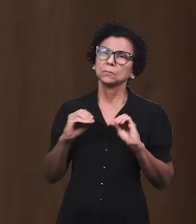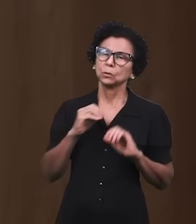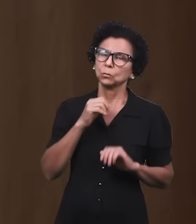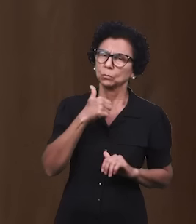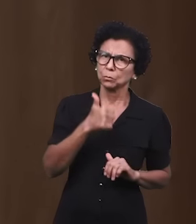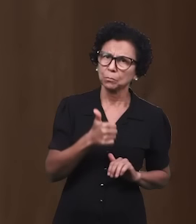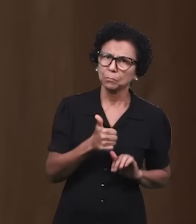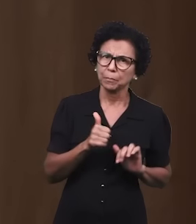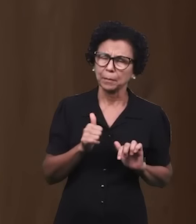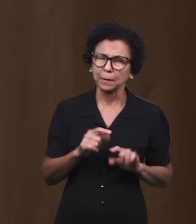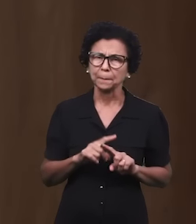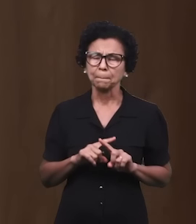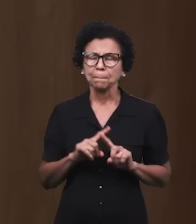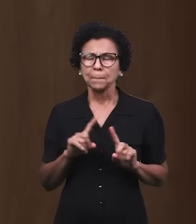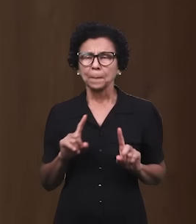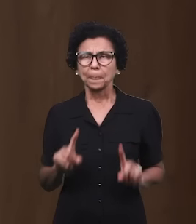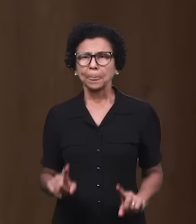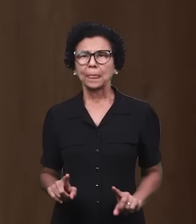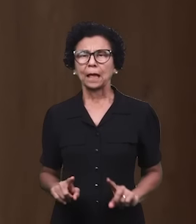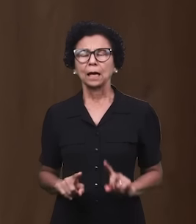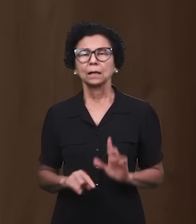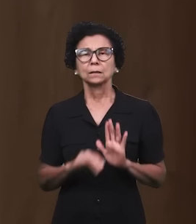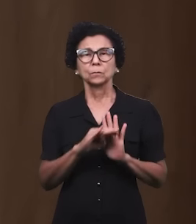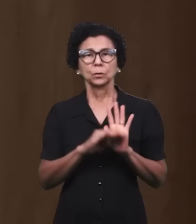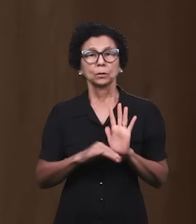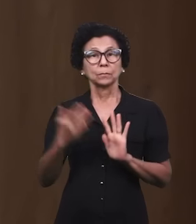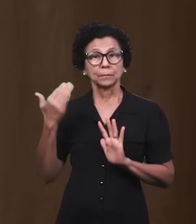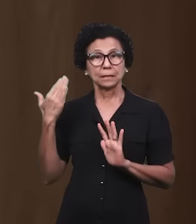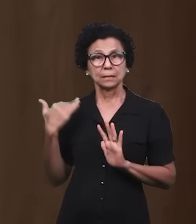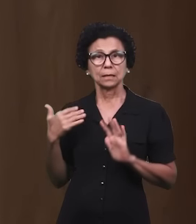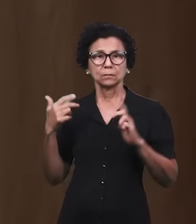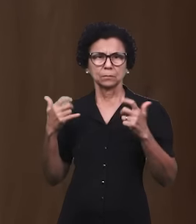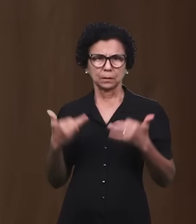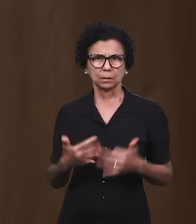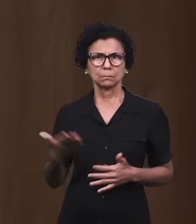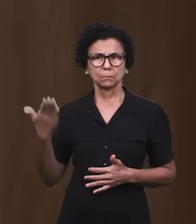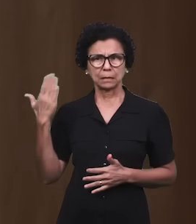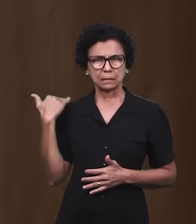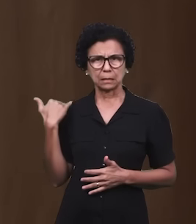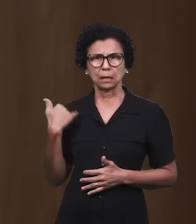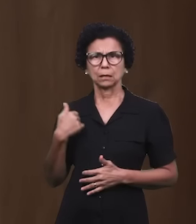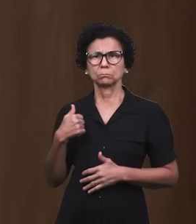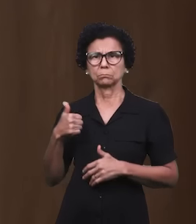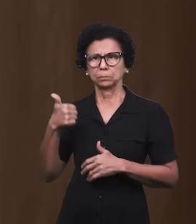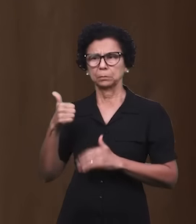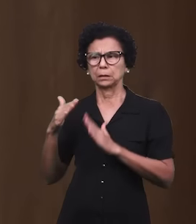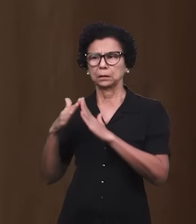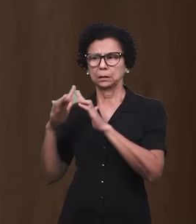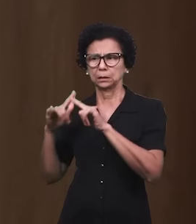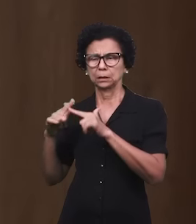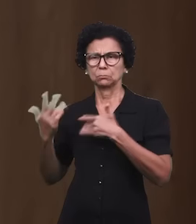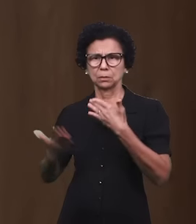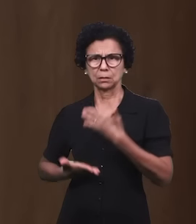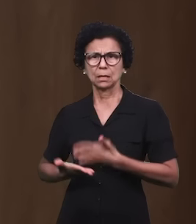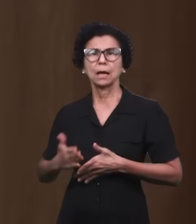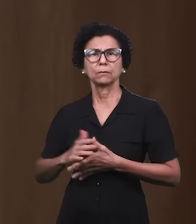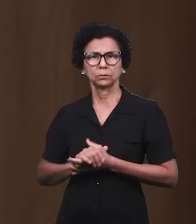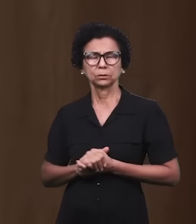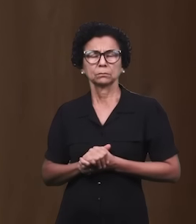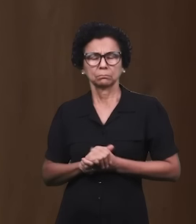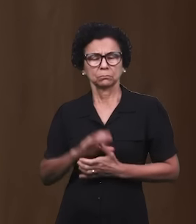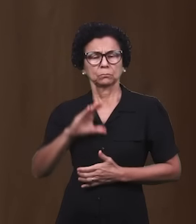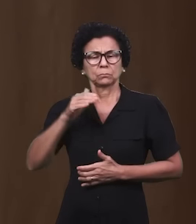primeiros irmãos, nós falamos aqui no episódio passado, né, foram servos, mártires, mas o bom vinho,